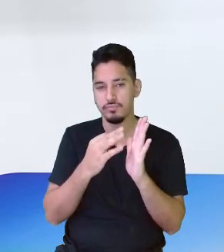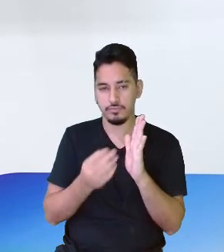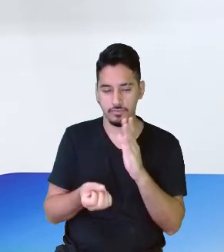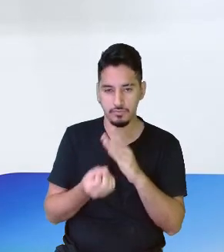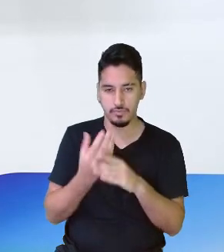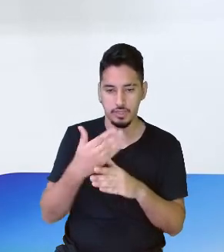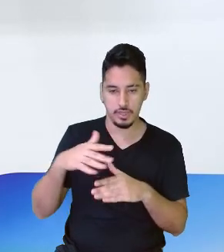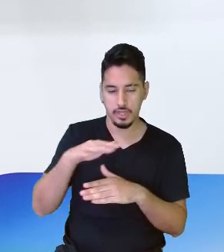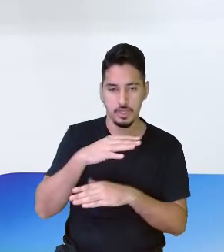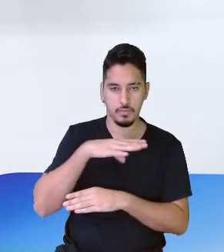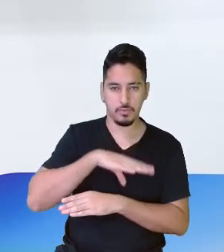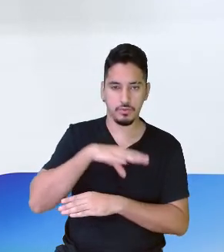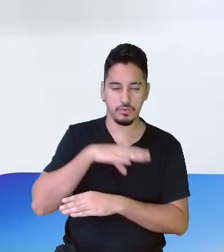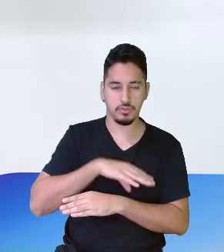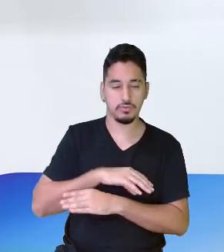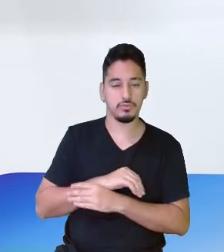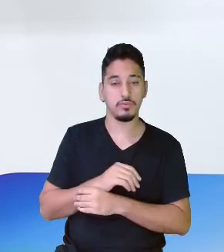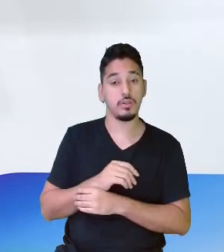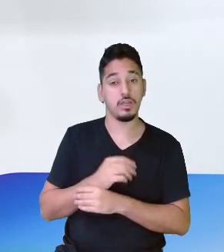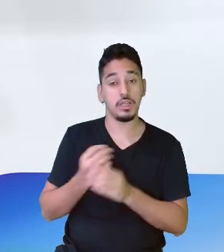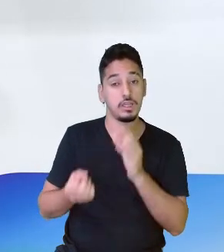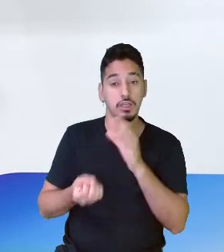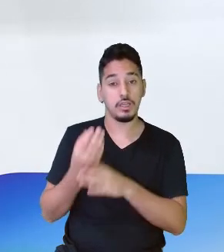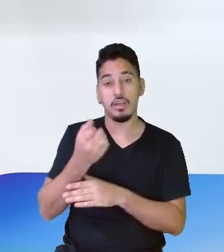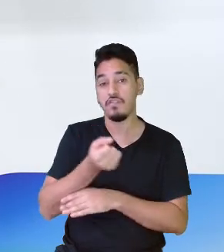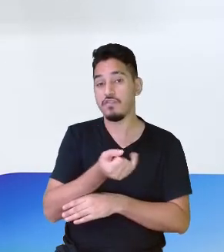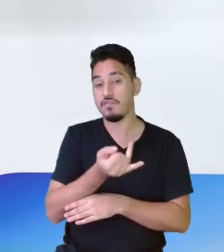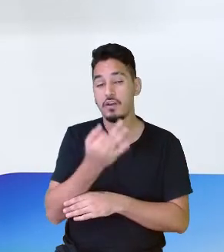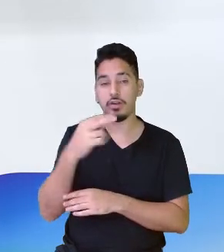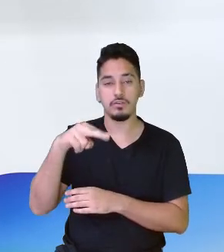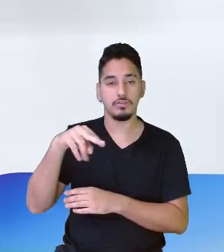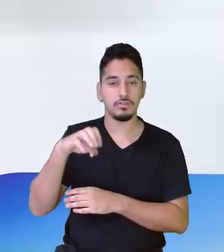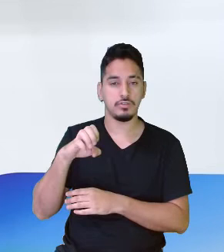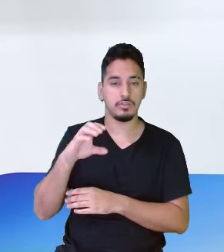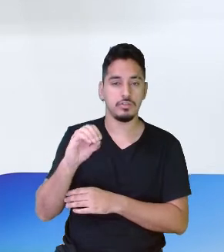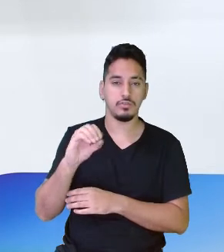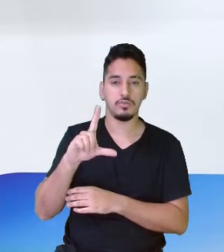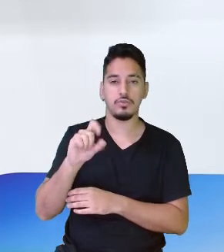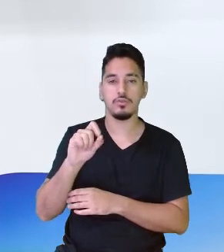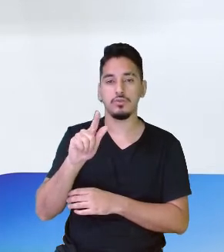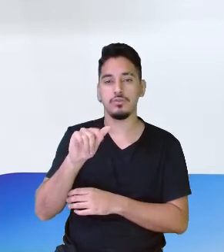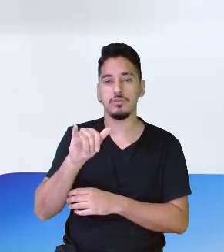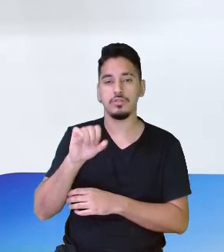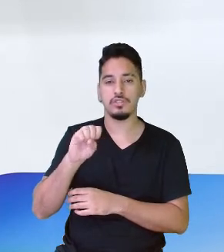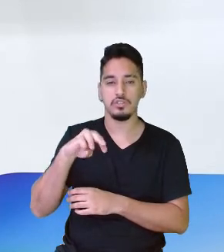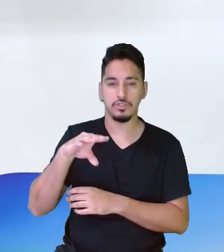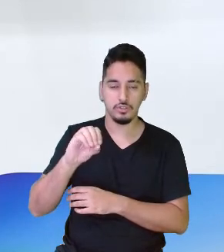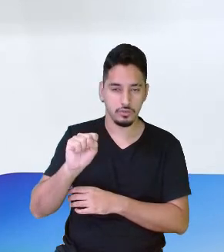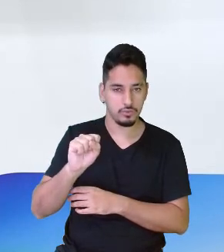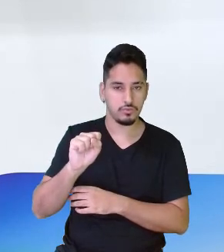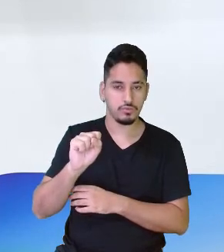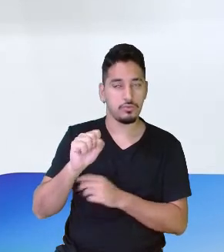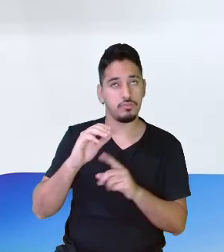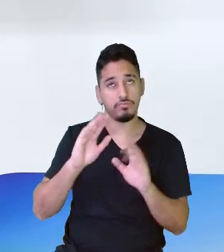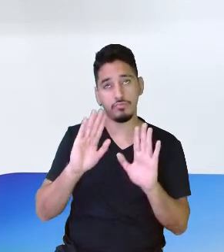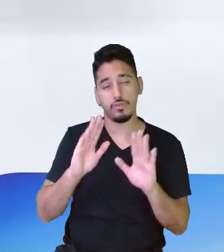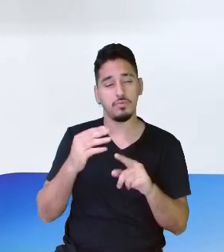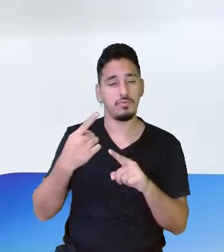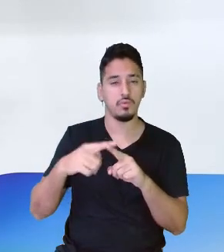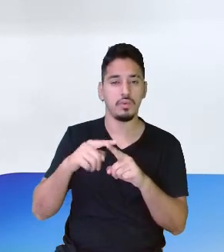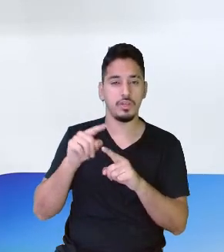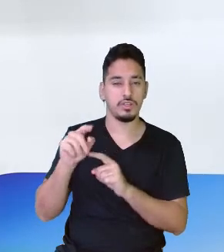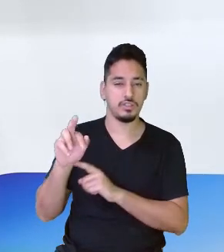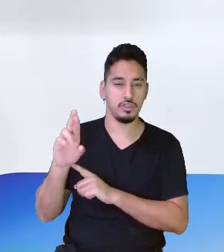ele constrói uma série de neologismos. Na verdade, não só nele. Guimarães Rosa, na verdade, um grande criador